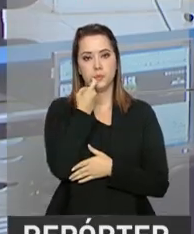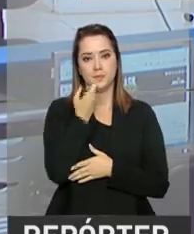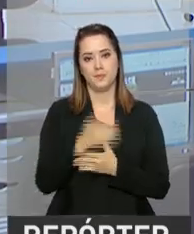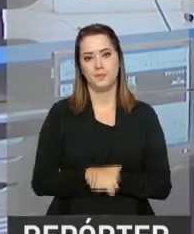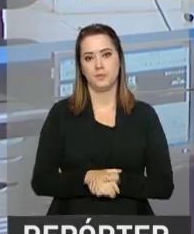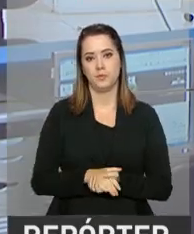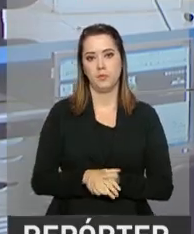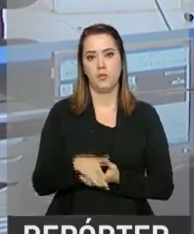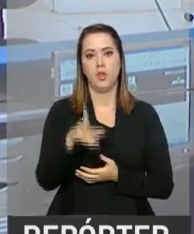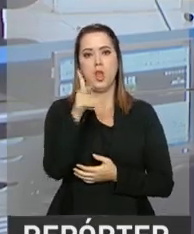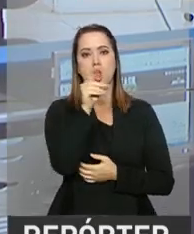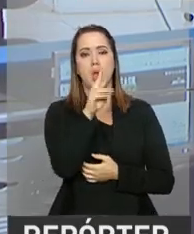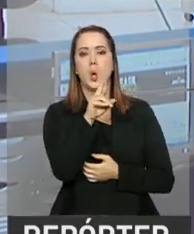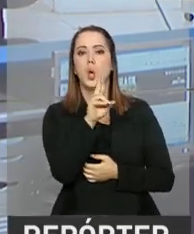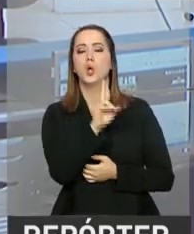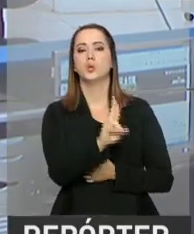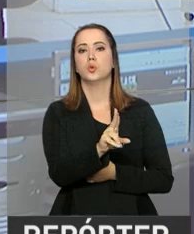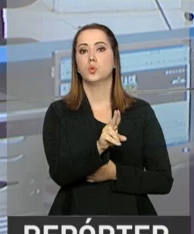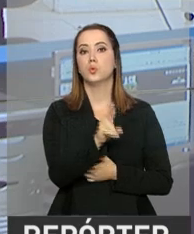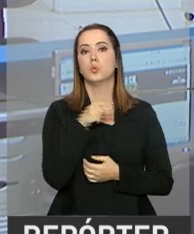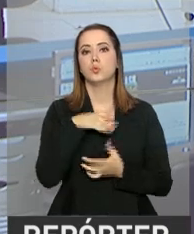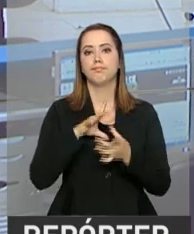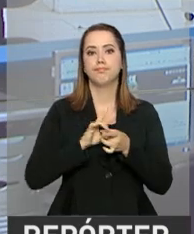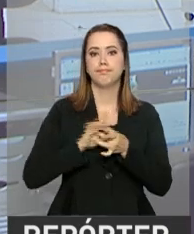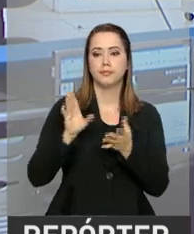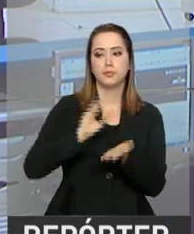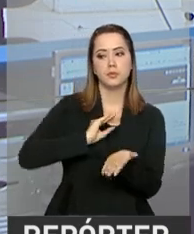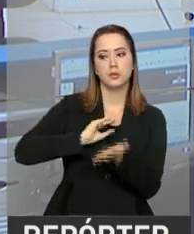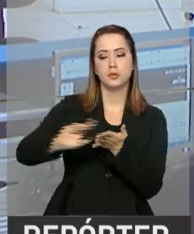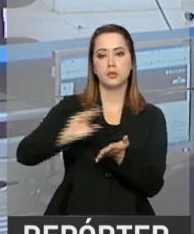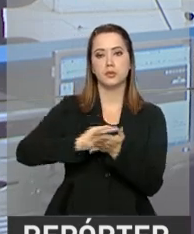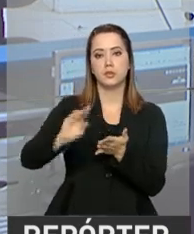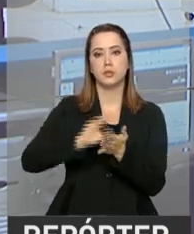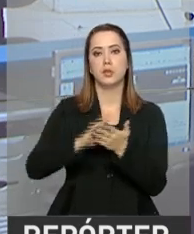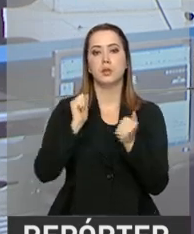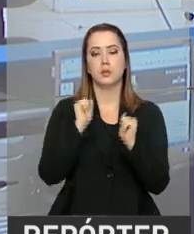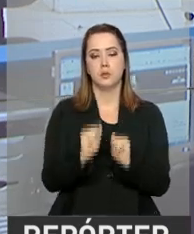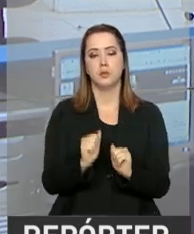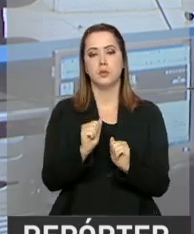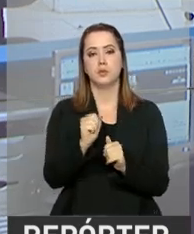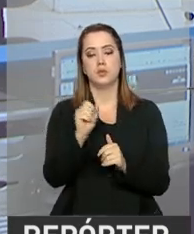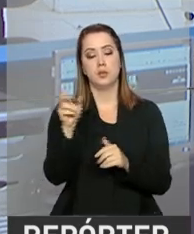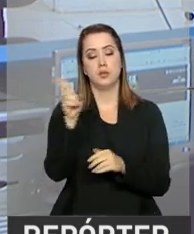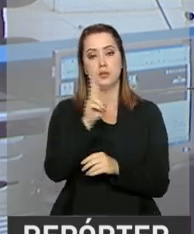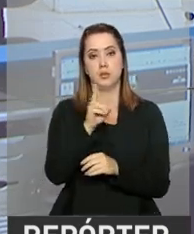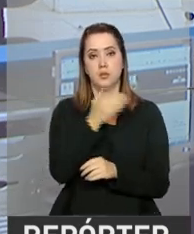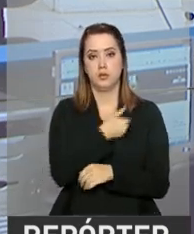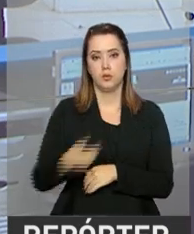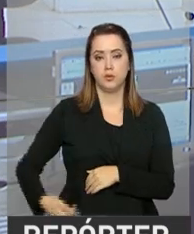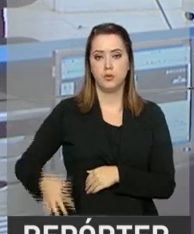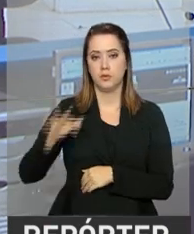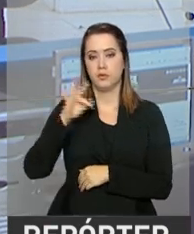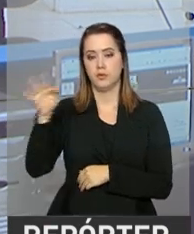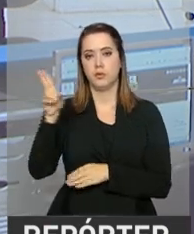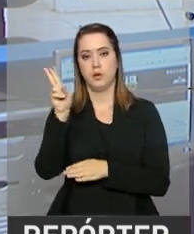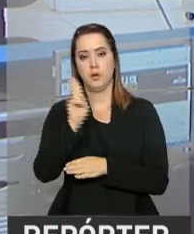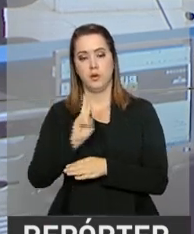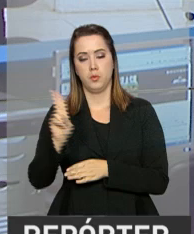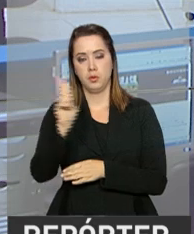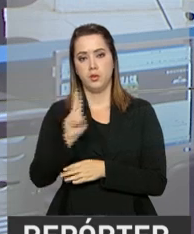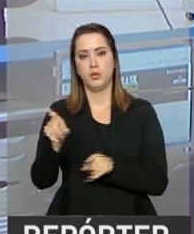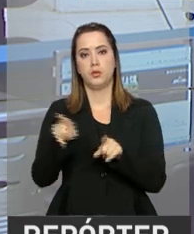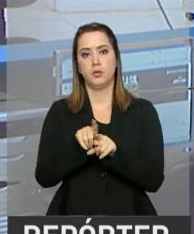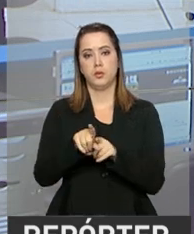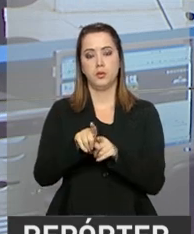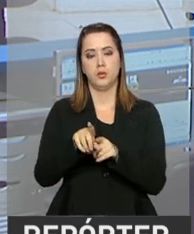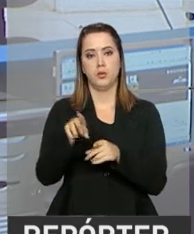desvinculação de receitas da União que vai permitir que a união estados e municípios utilizem de forma livre até 30% das receitas